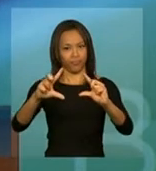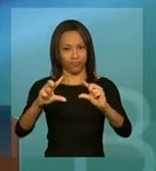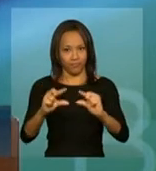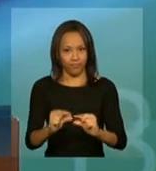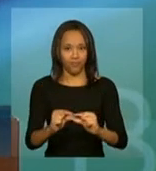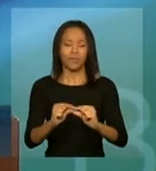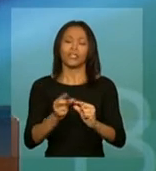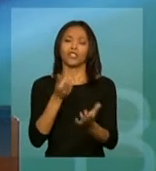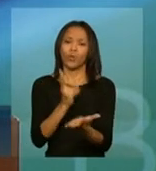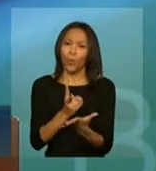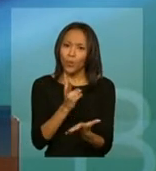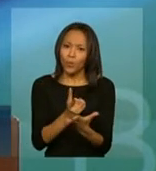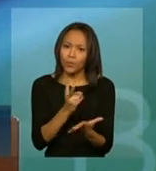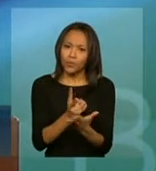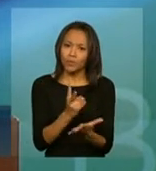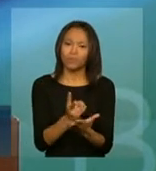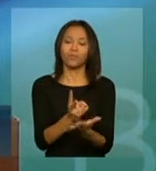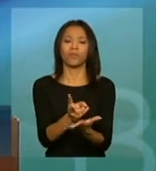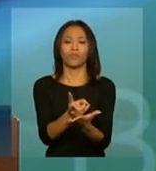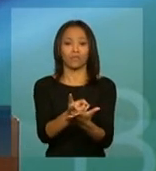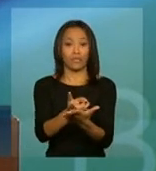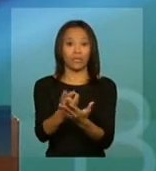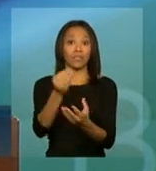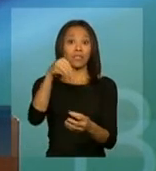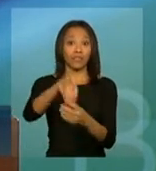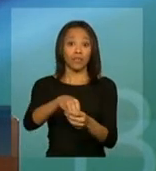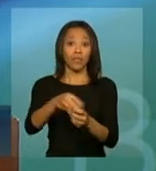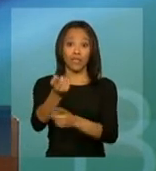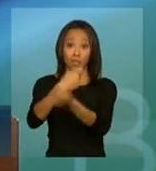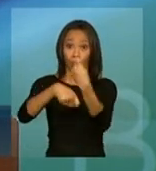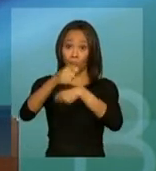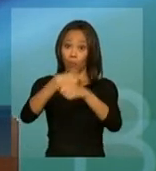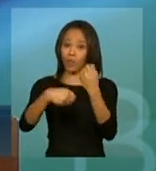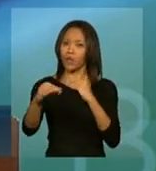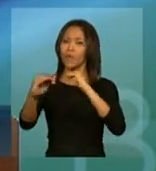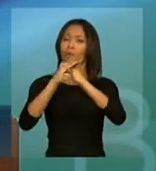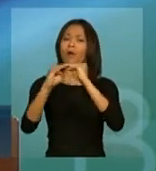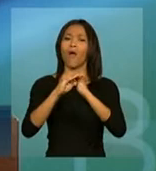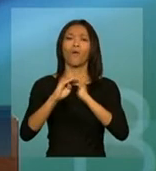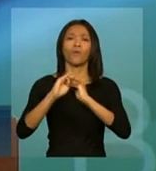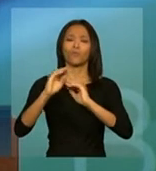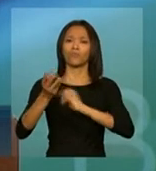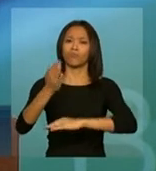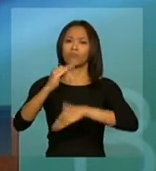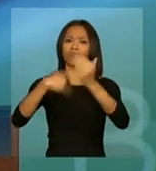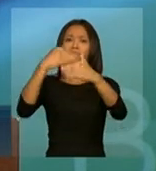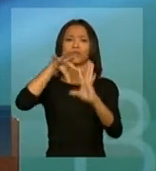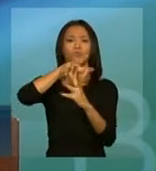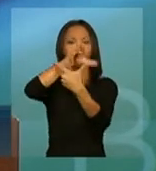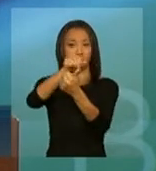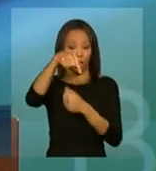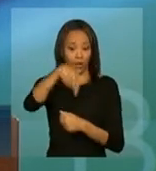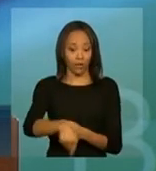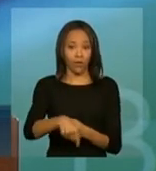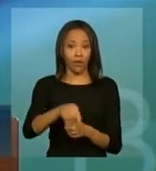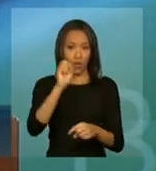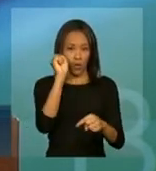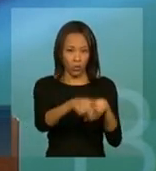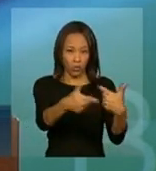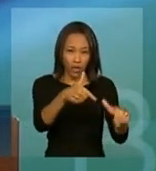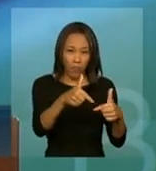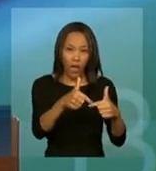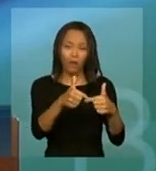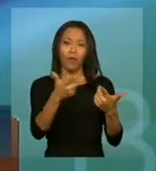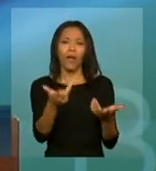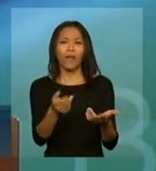e persistente taxa de desemprego nas economias mais desenvolvidas do mundo. Aqui, o emprego não é um subproduto da